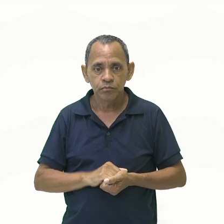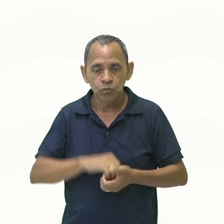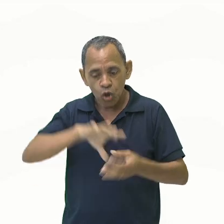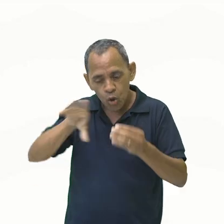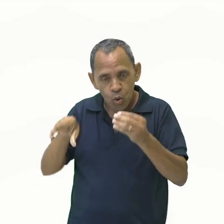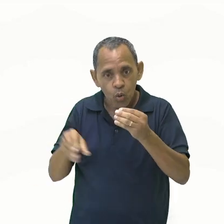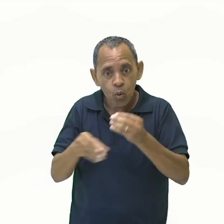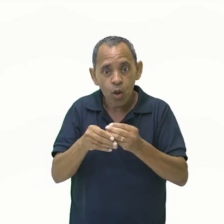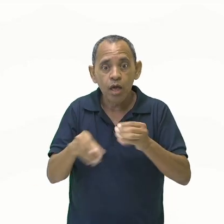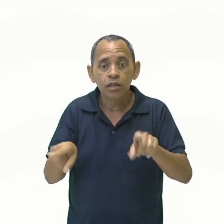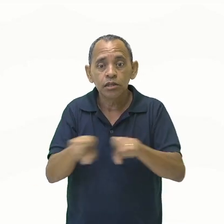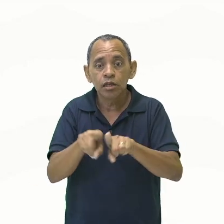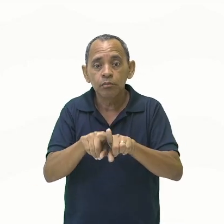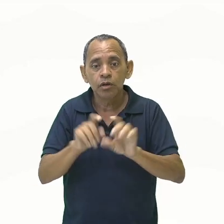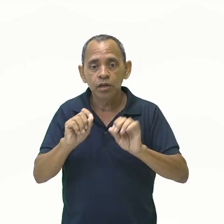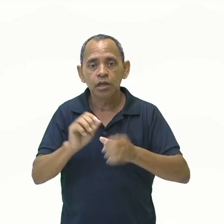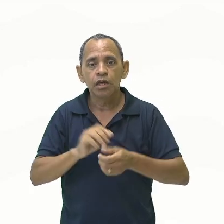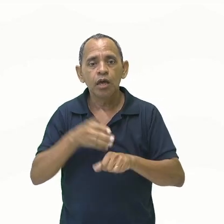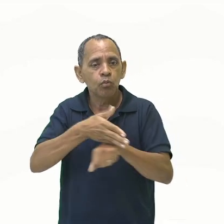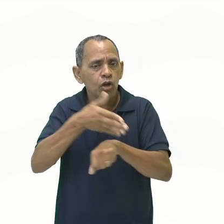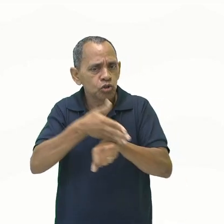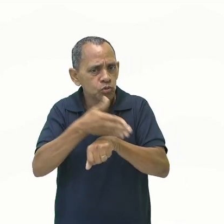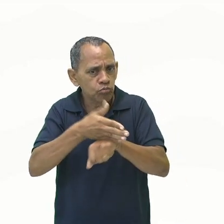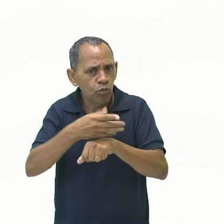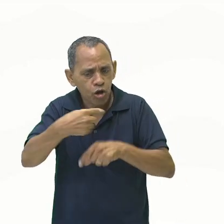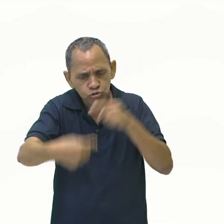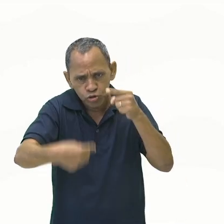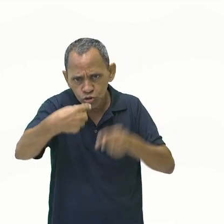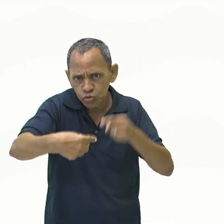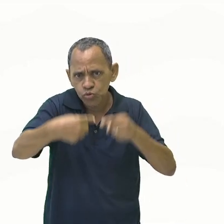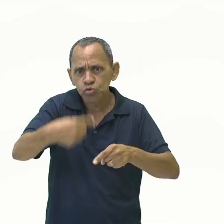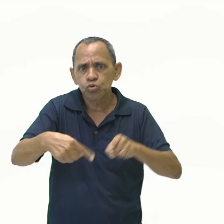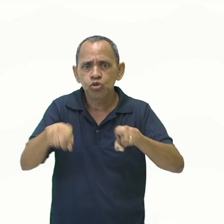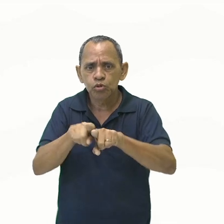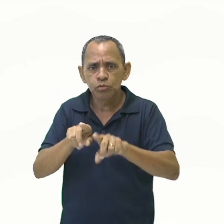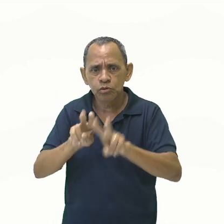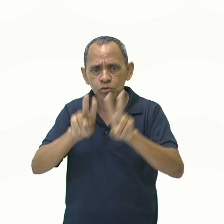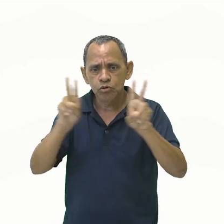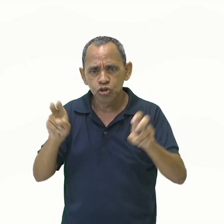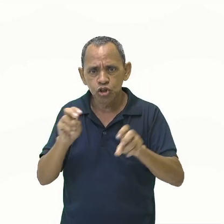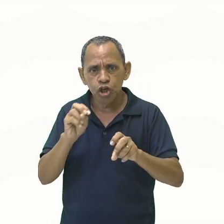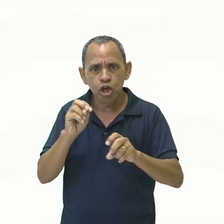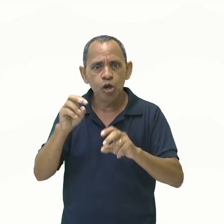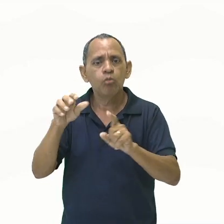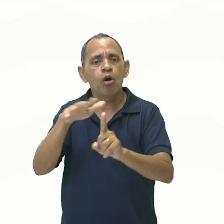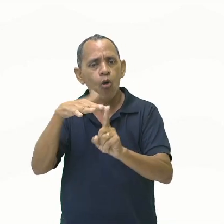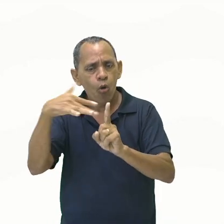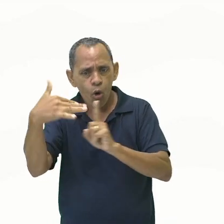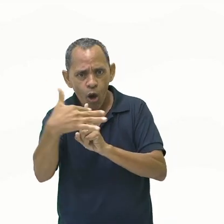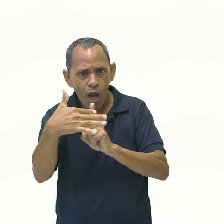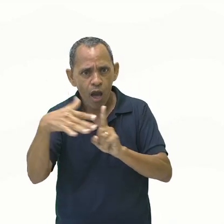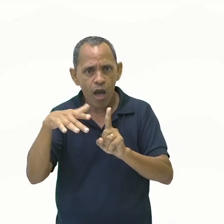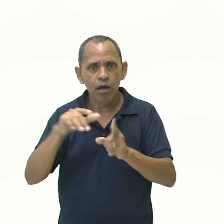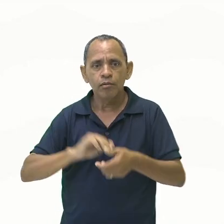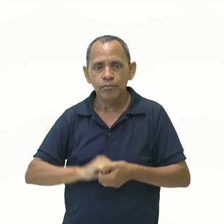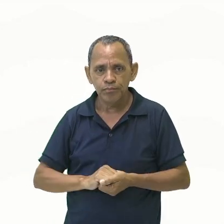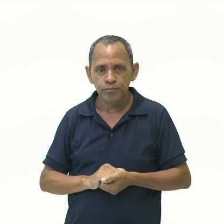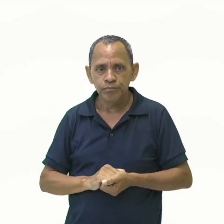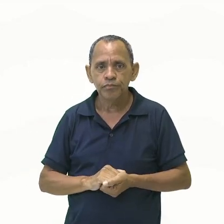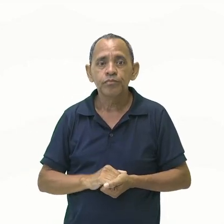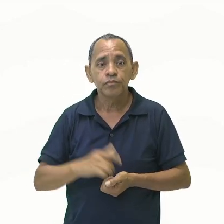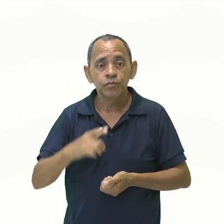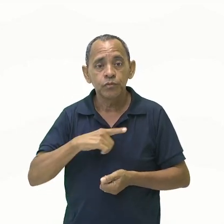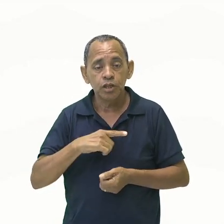que fazem parte, obviamente, desses debates relacionados às questões ambientais. Bem, nós tivemos a